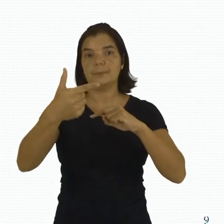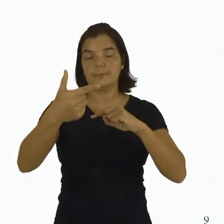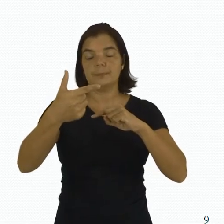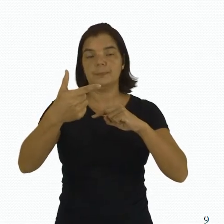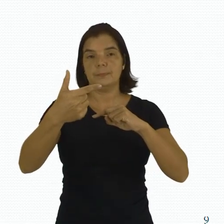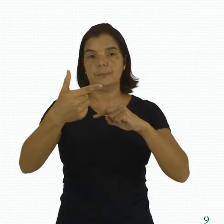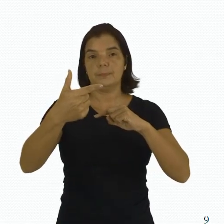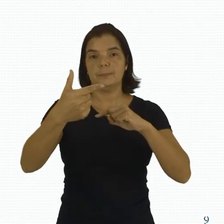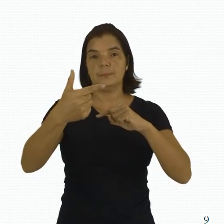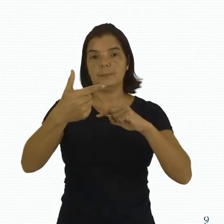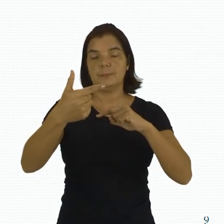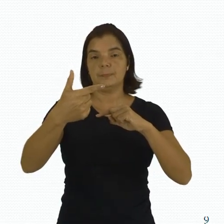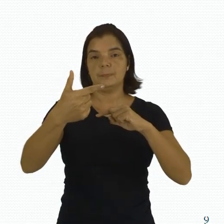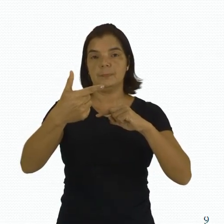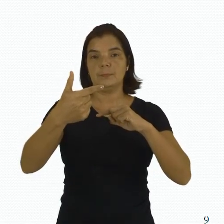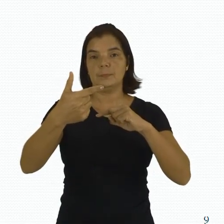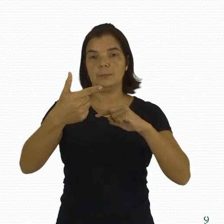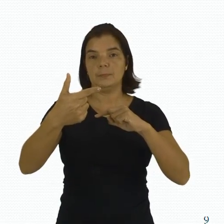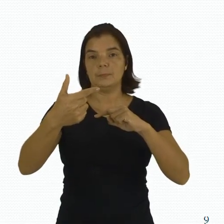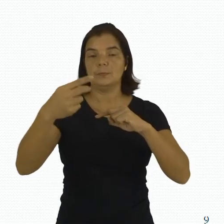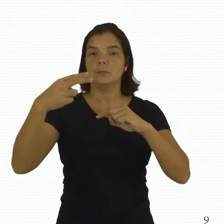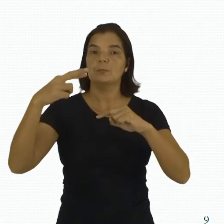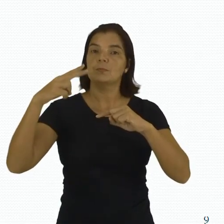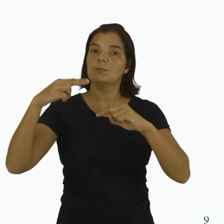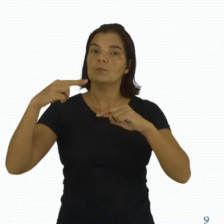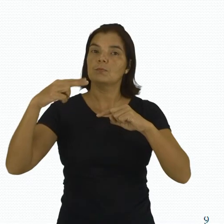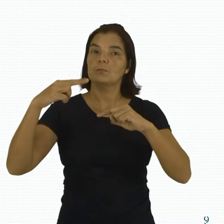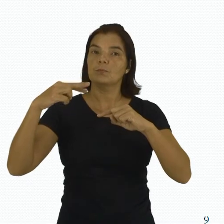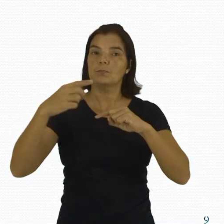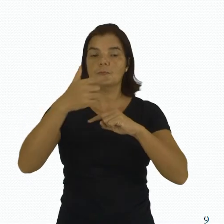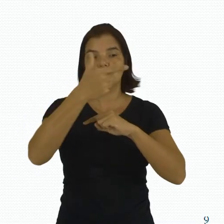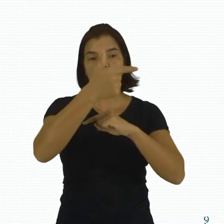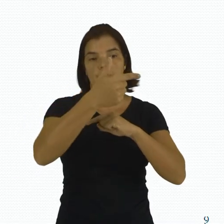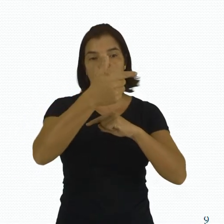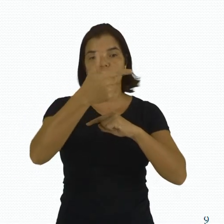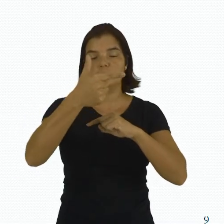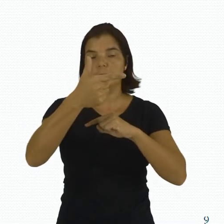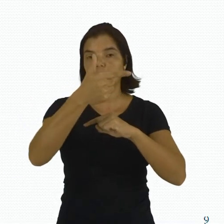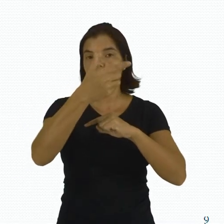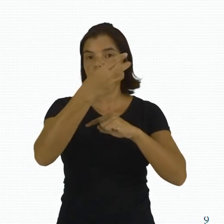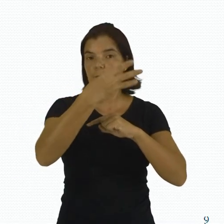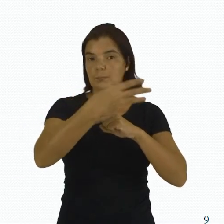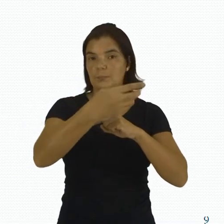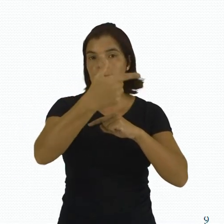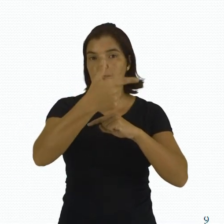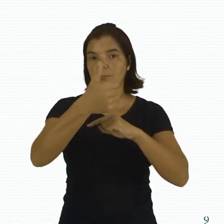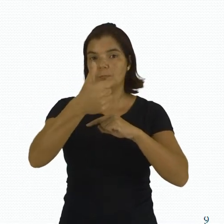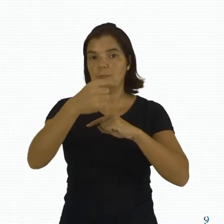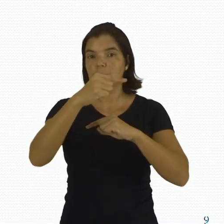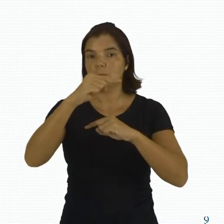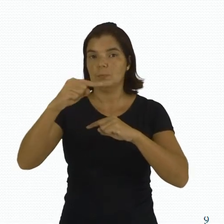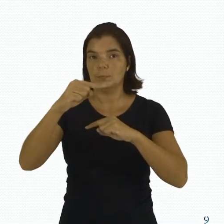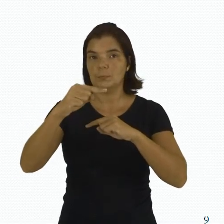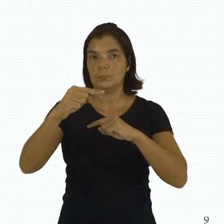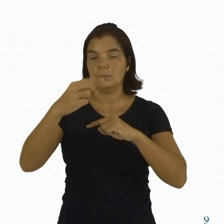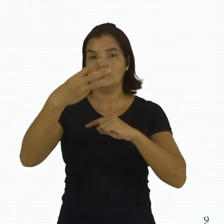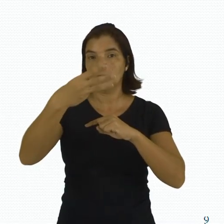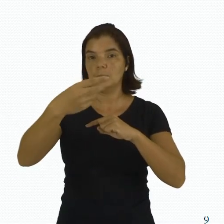parte inteira junto com o anteperíodo formou 32. Aí em cima fica 321 menos 32, que daria